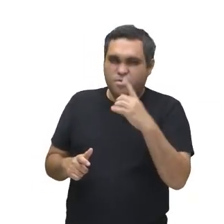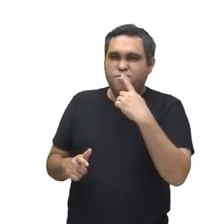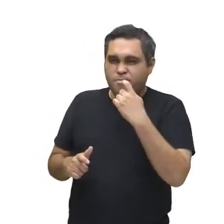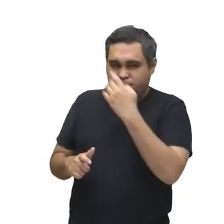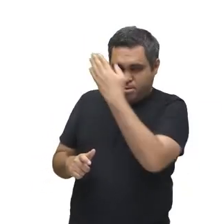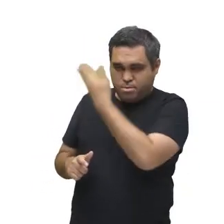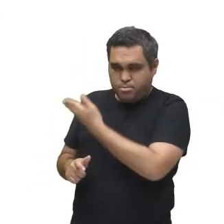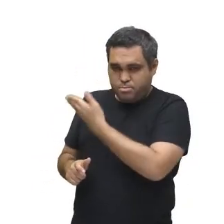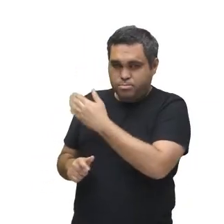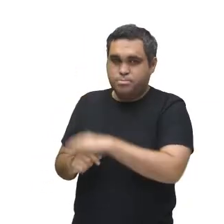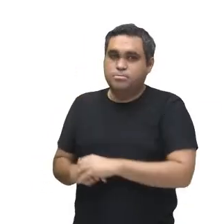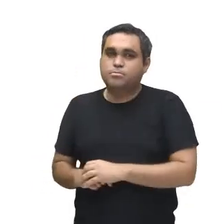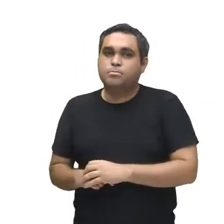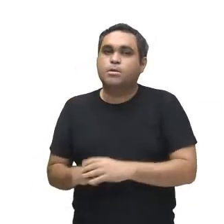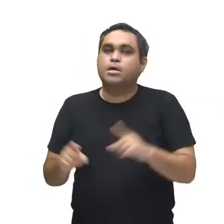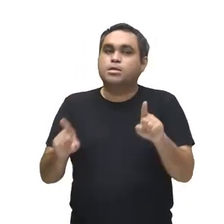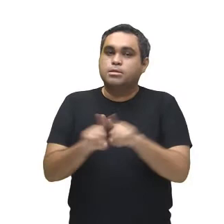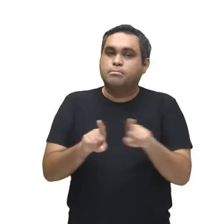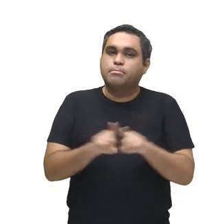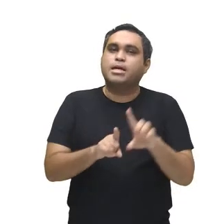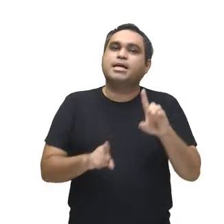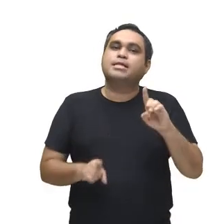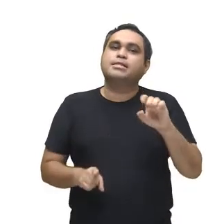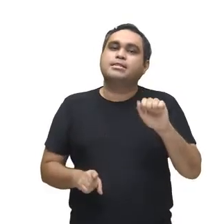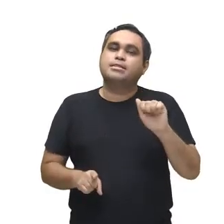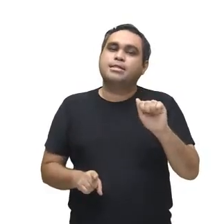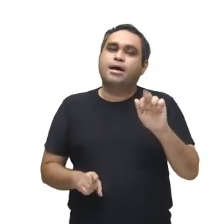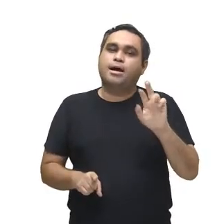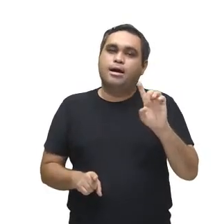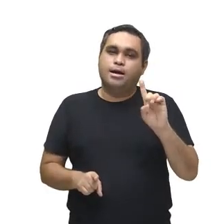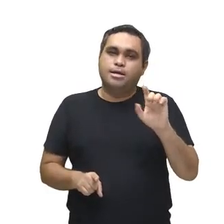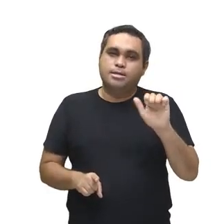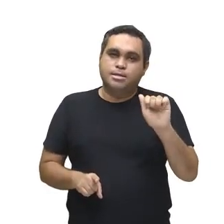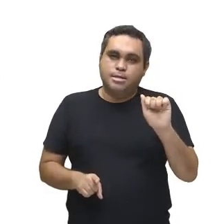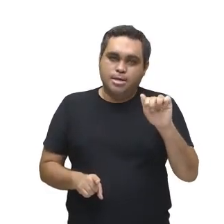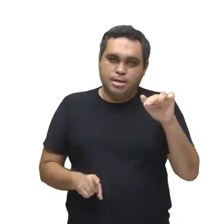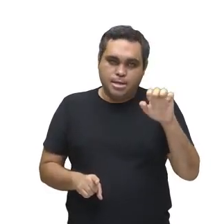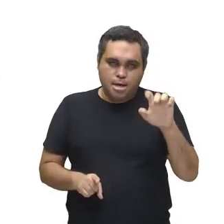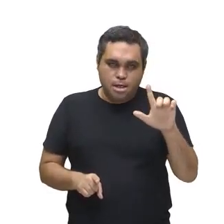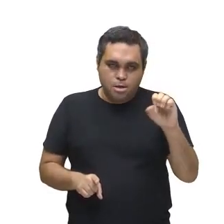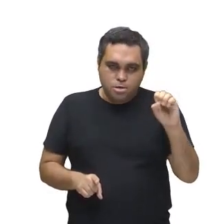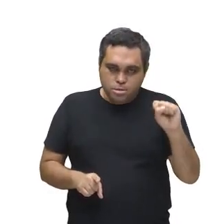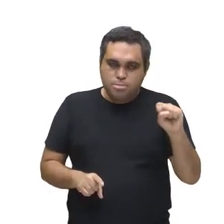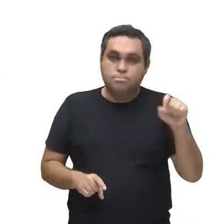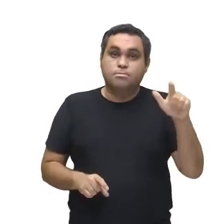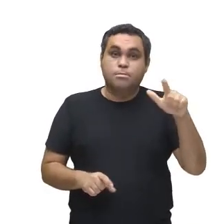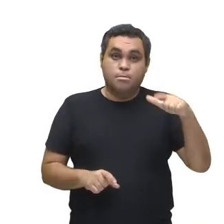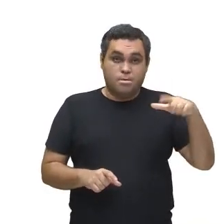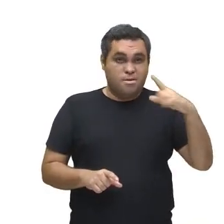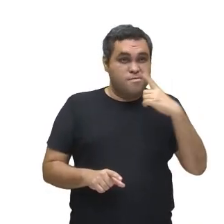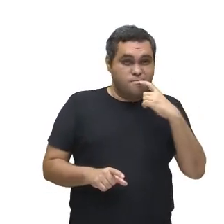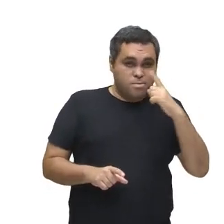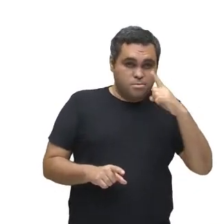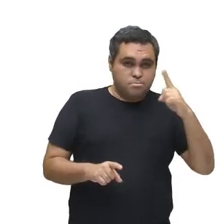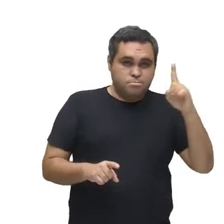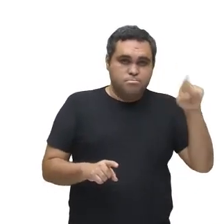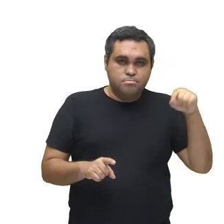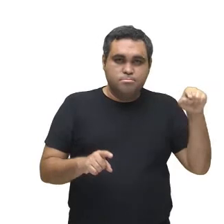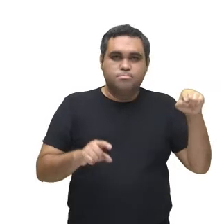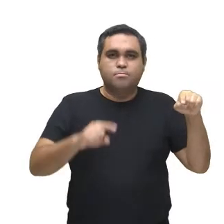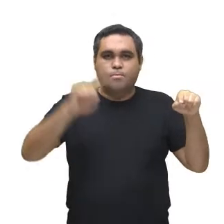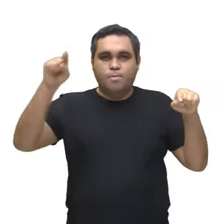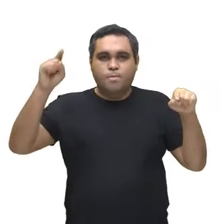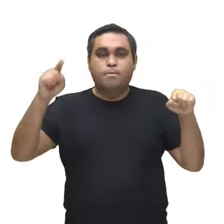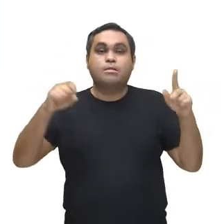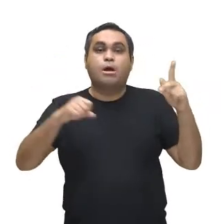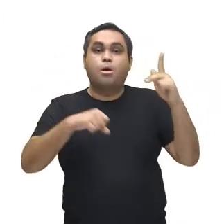e o Estreito de Dardanelos, que é um ponto estratégico que vinha o petróleo